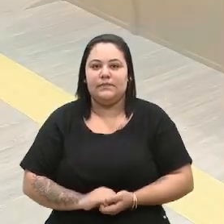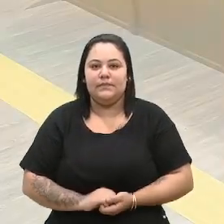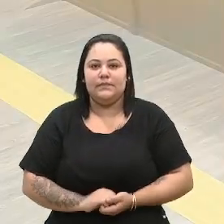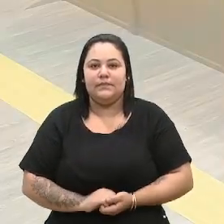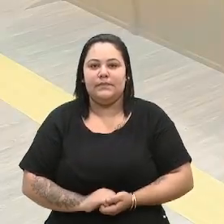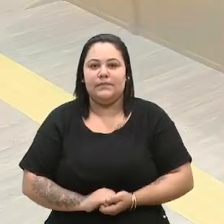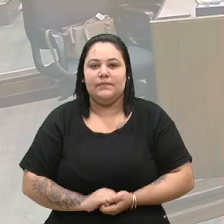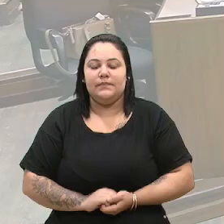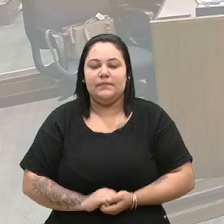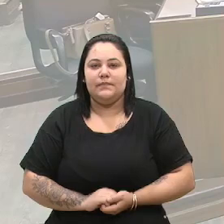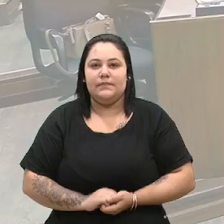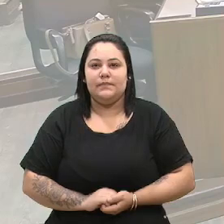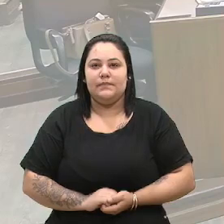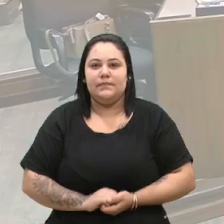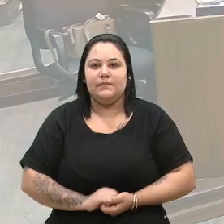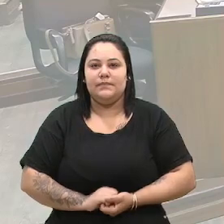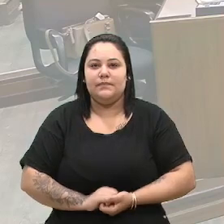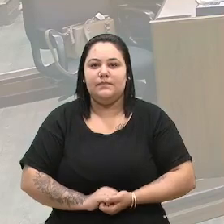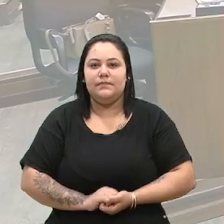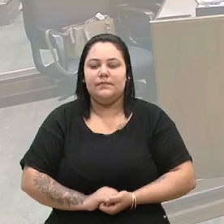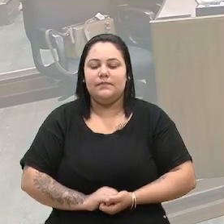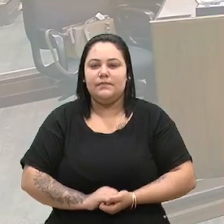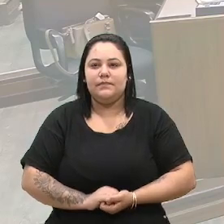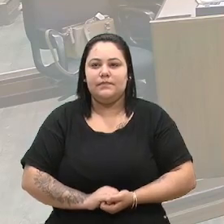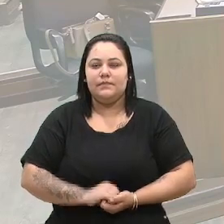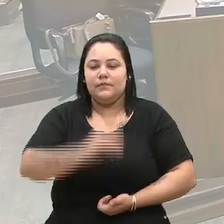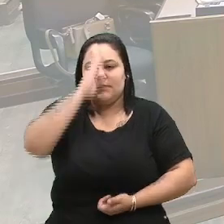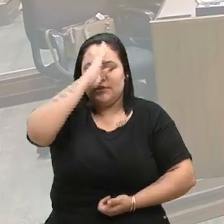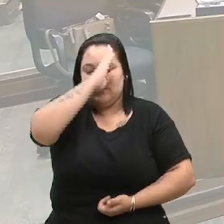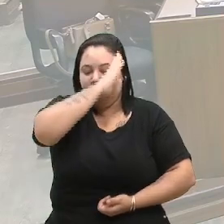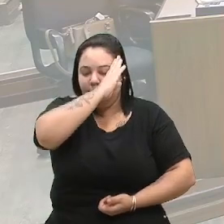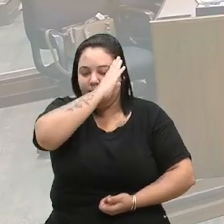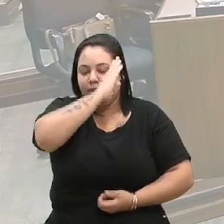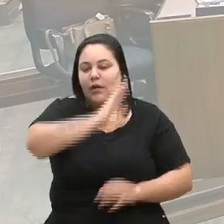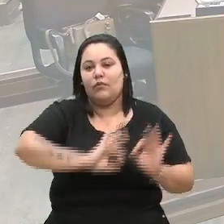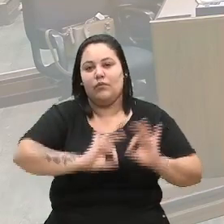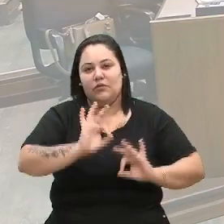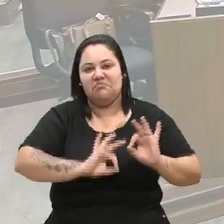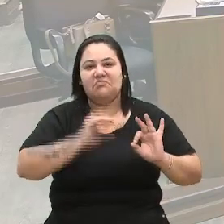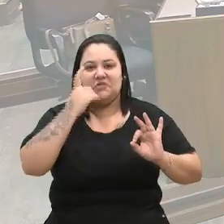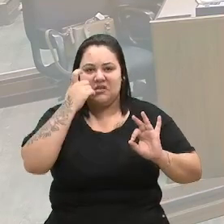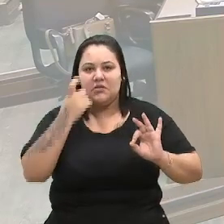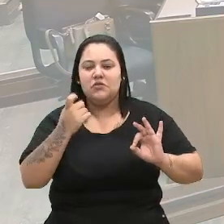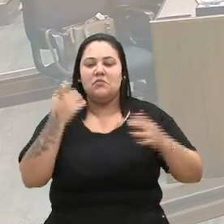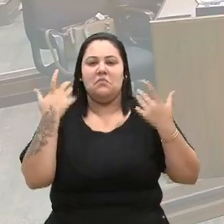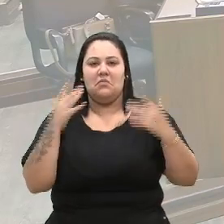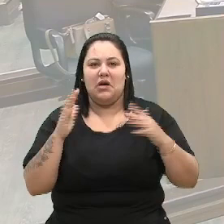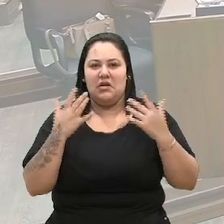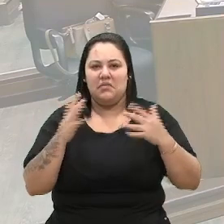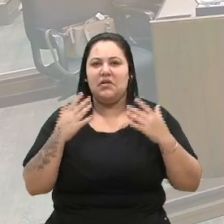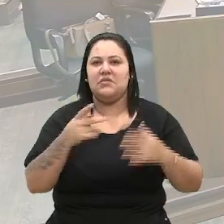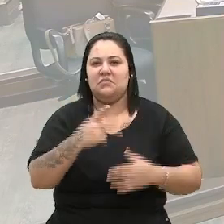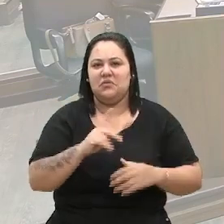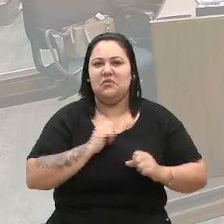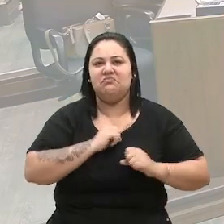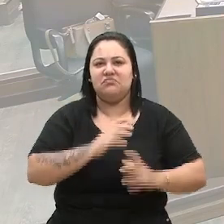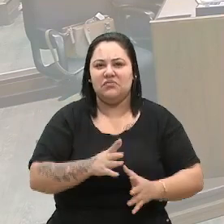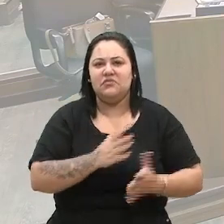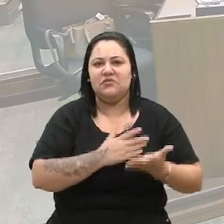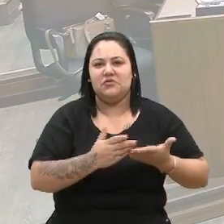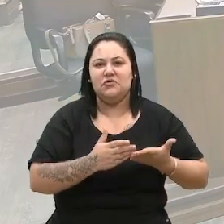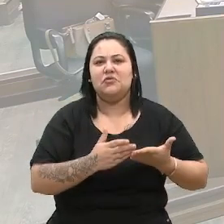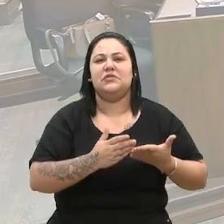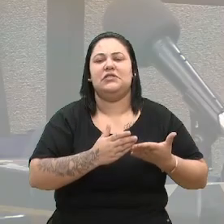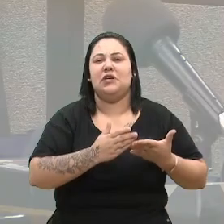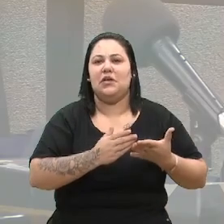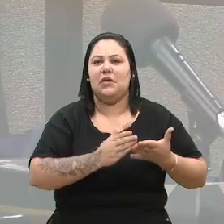Vereador Bressan, um projeto interessante, muito bom, parabéns pela iniciativa desse projeto.